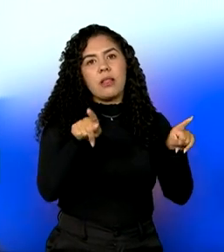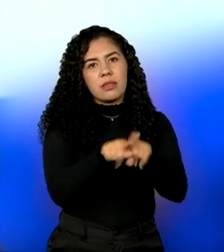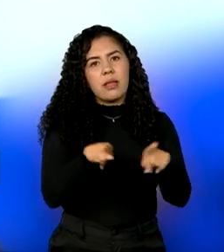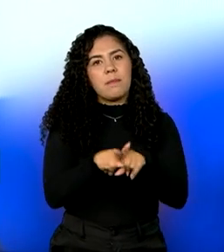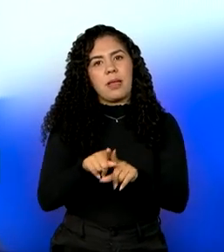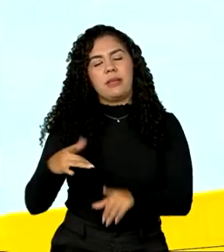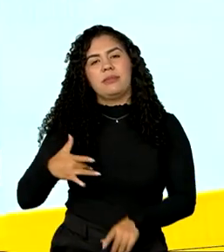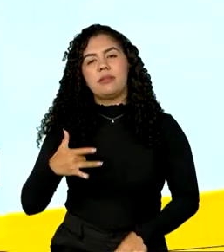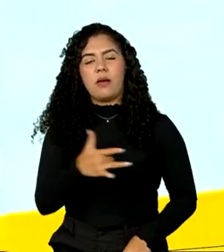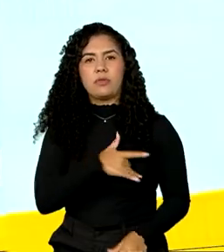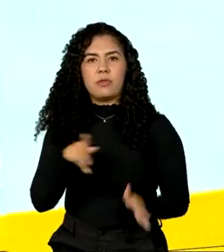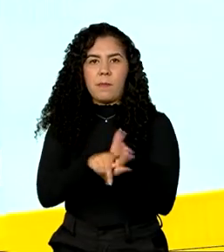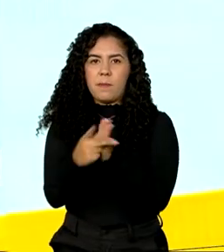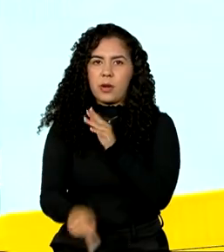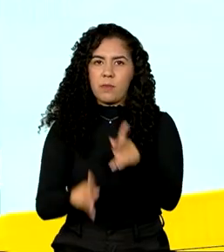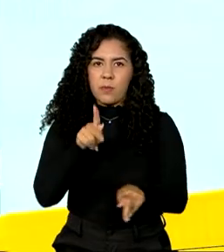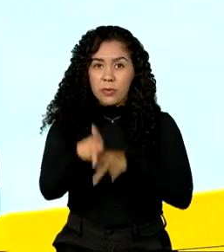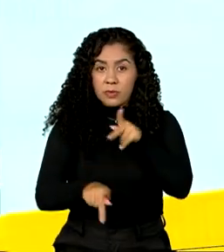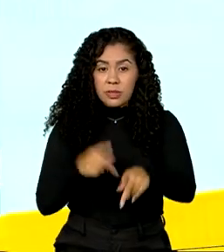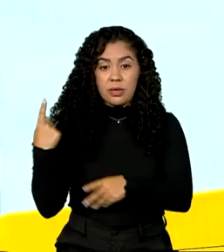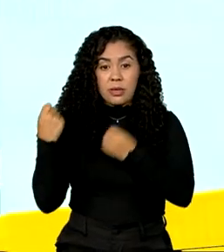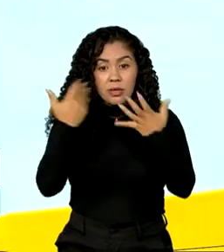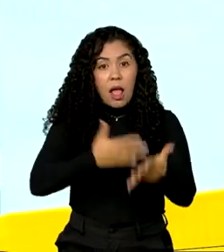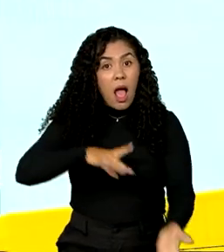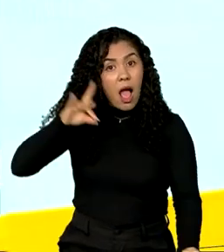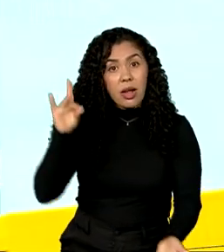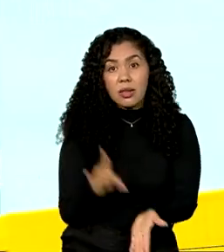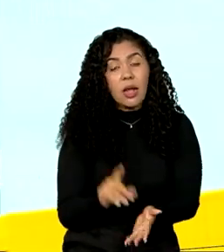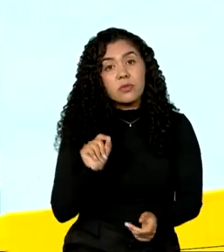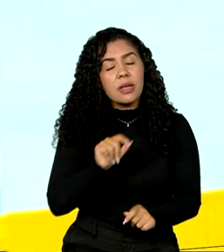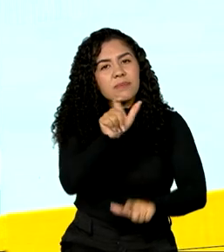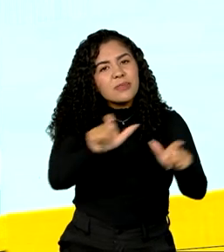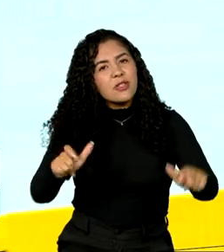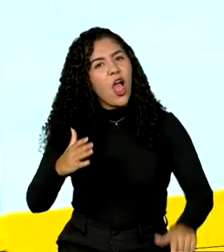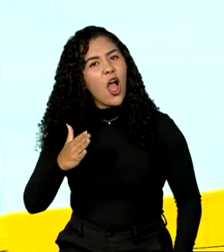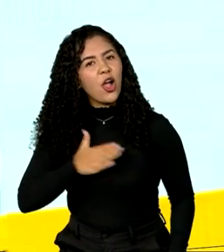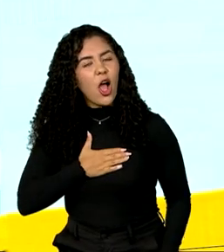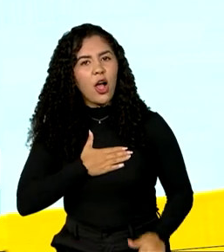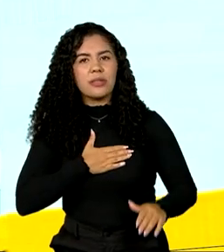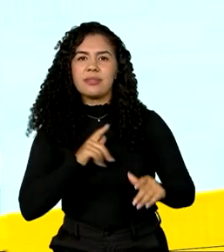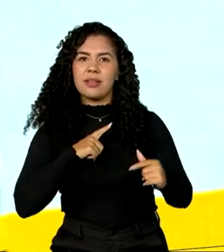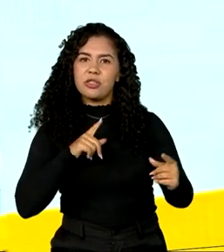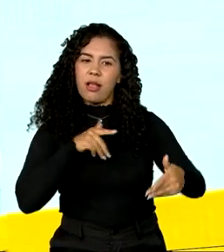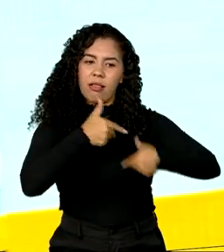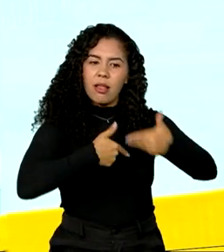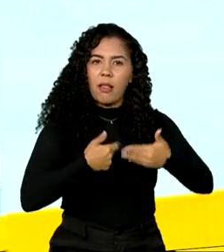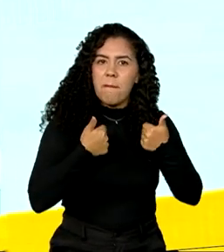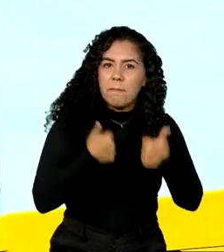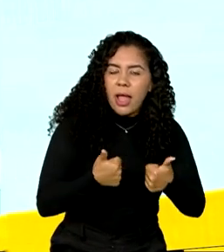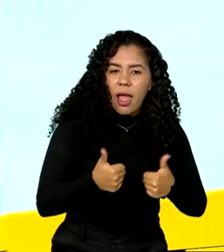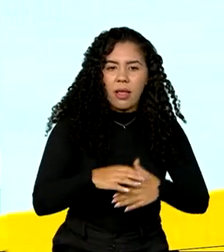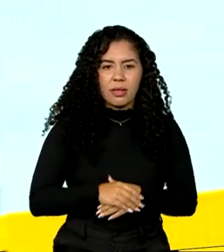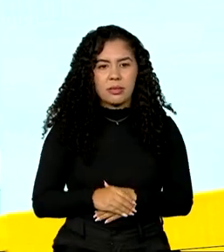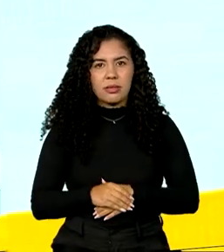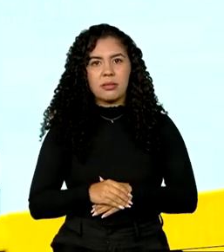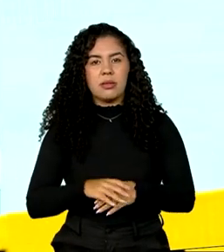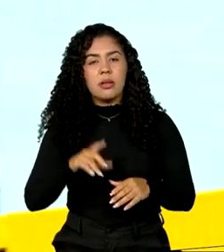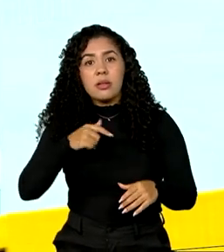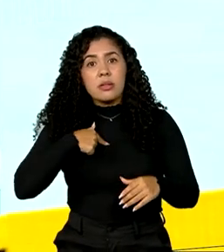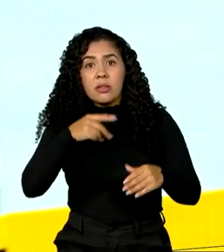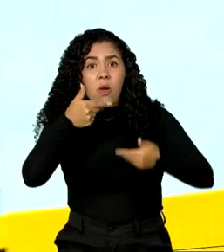da população. A realidade é que as pessoas gostam, sabe, de ser bem tratadas, as pessoas não se tratam porque não